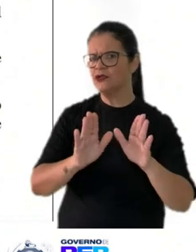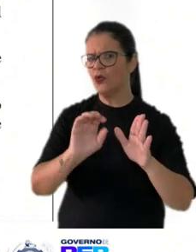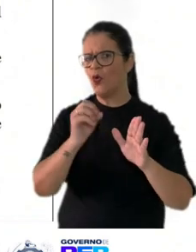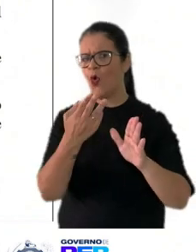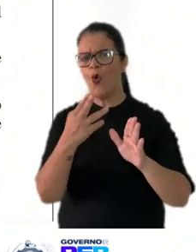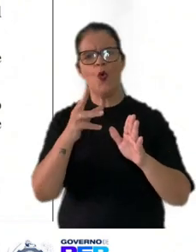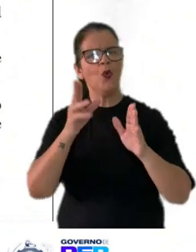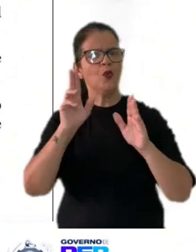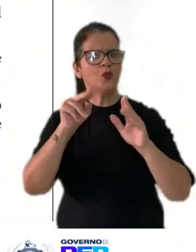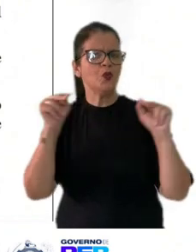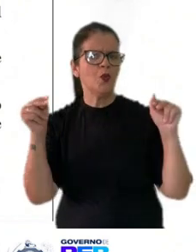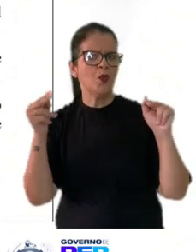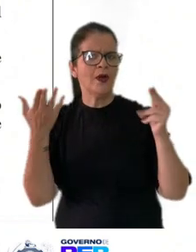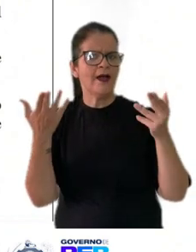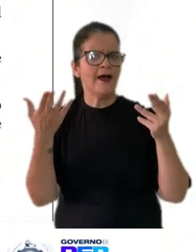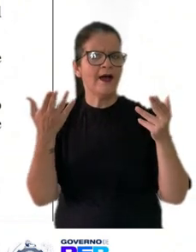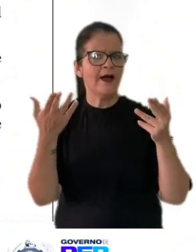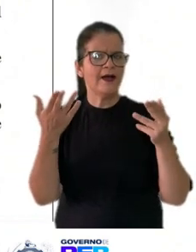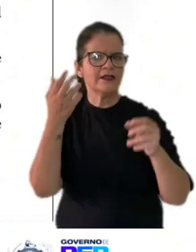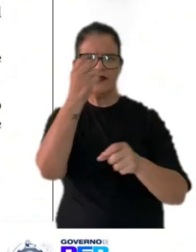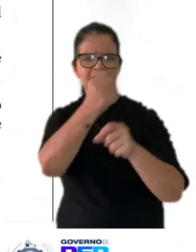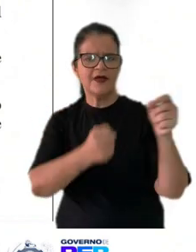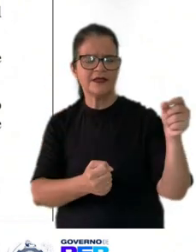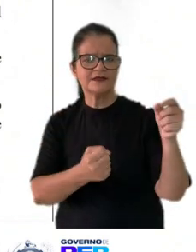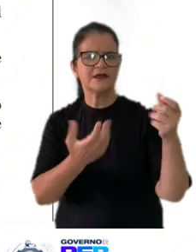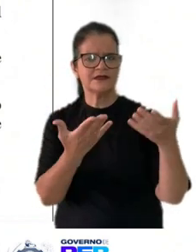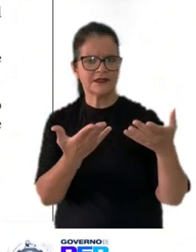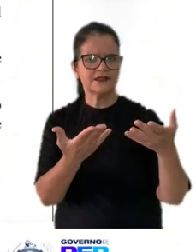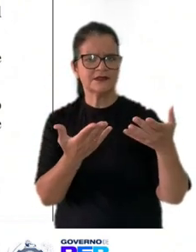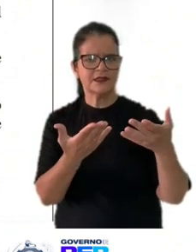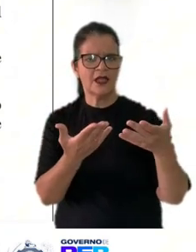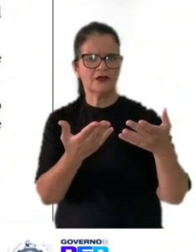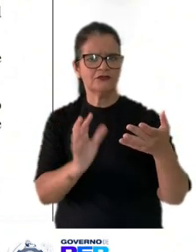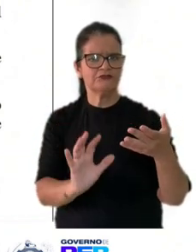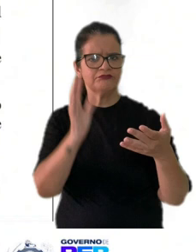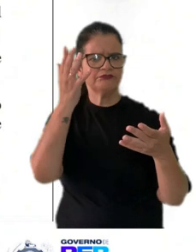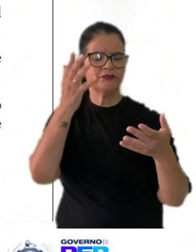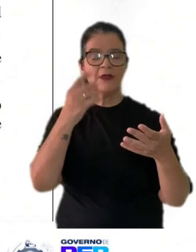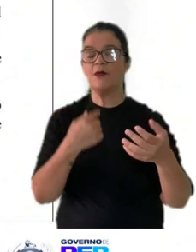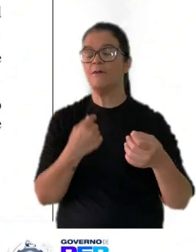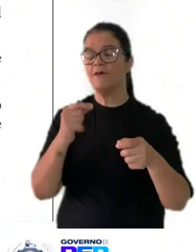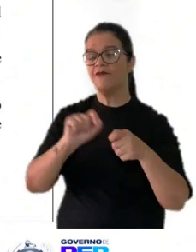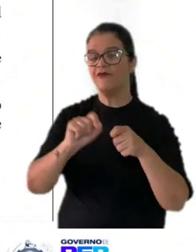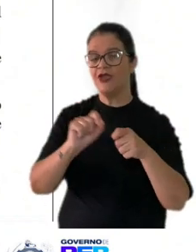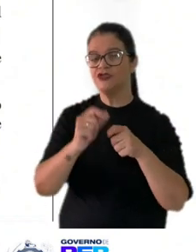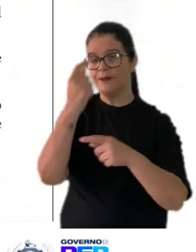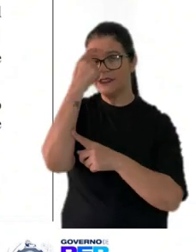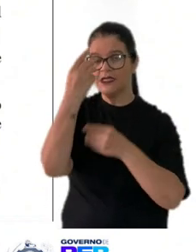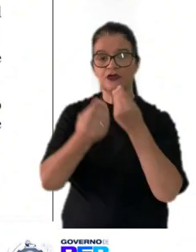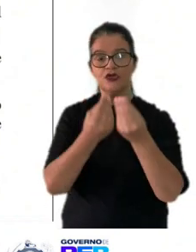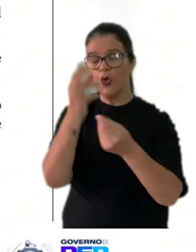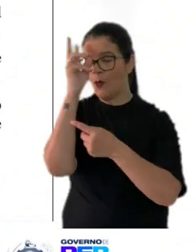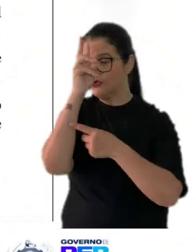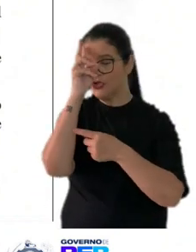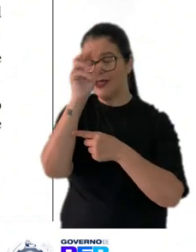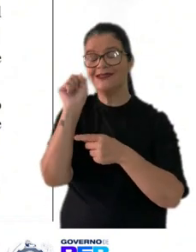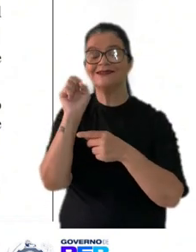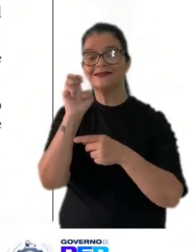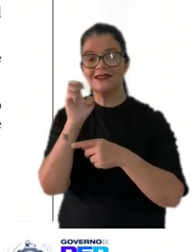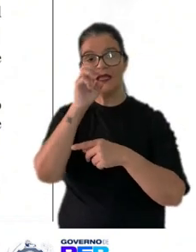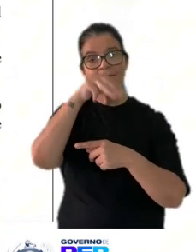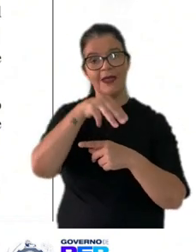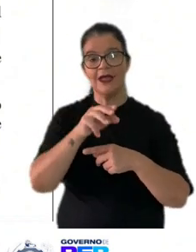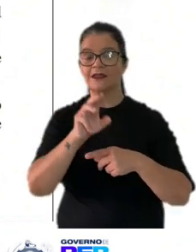que assassinado então me fez pensar como a história seria se o Martin Luther King nunca tivesse